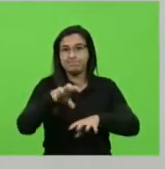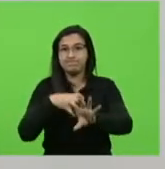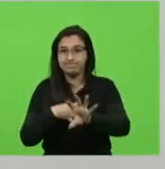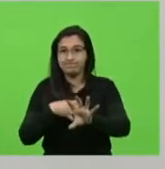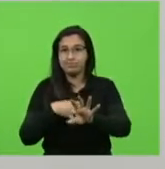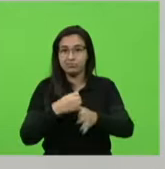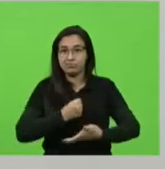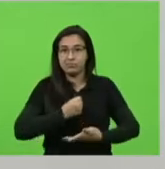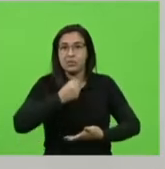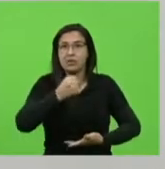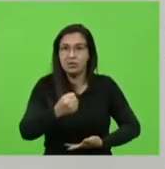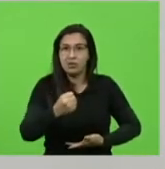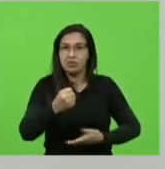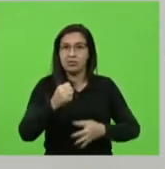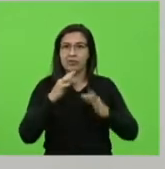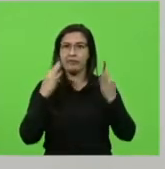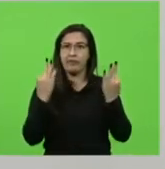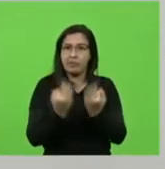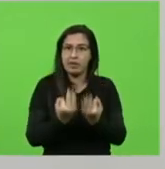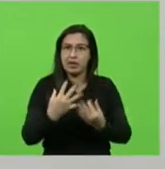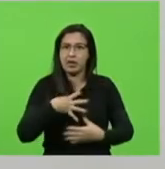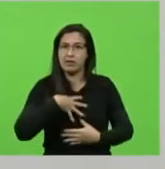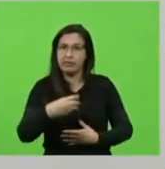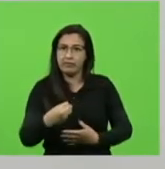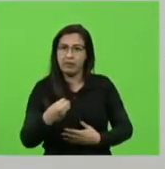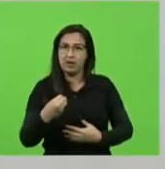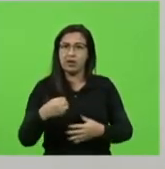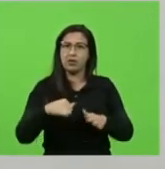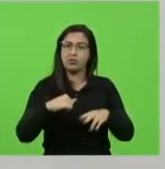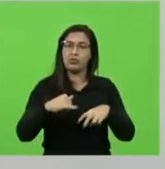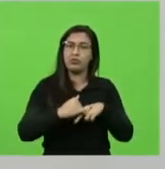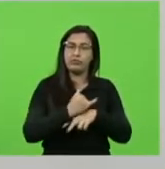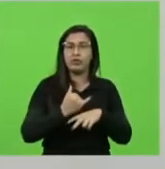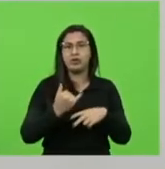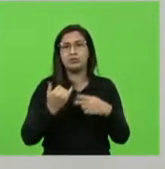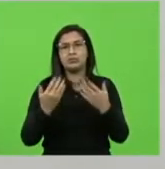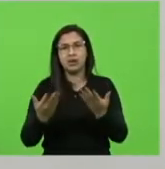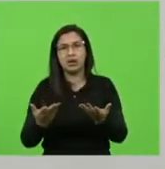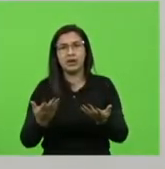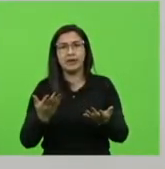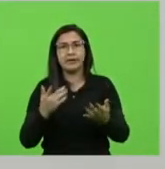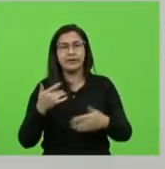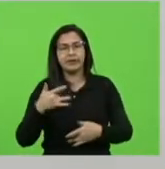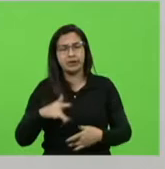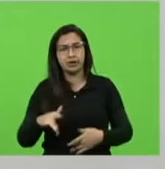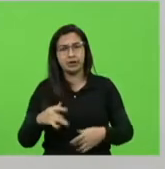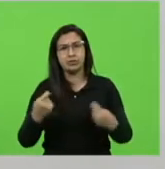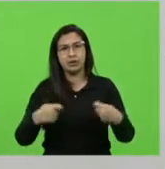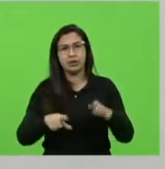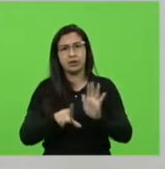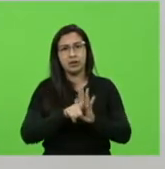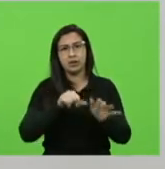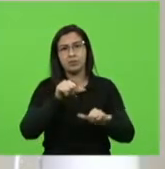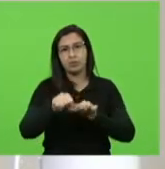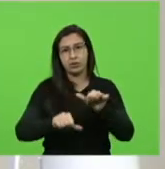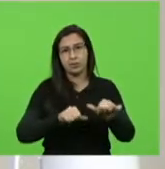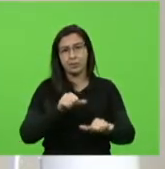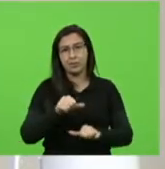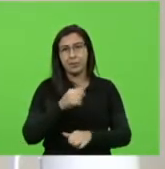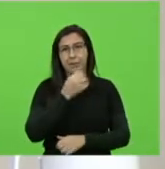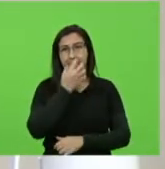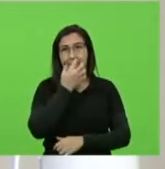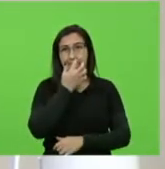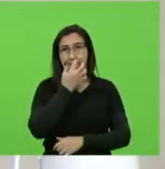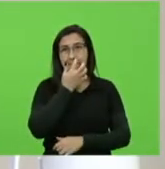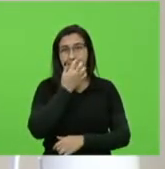no lugar dos filhos, da família, da vítima, e vamos endurecer a legislação penal nesse país. Obrigado, senhor presidente. Obrigado, deputado